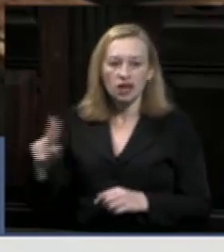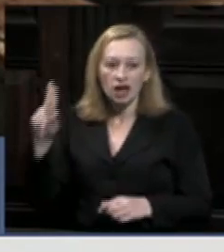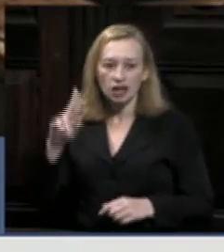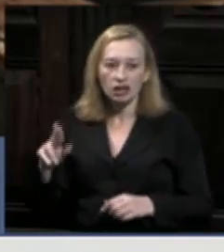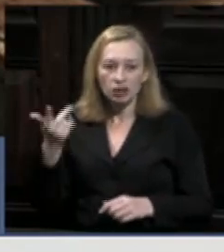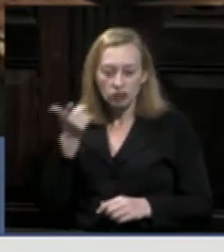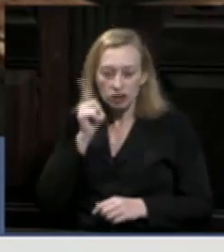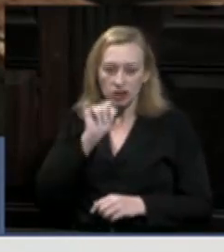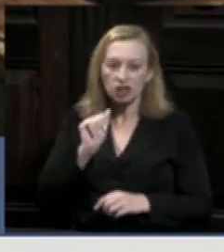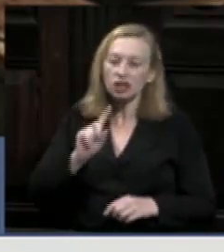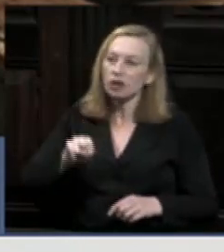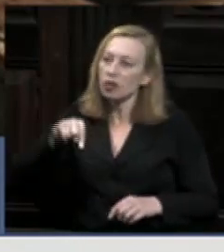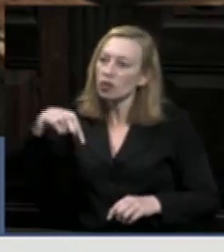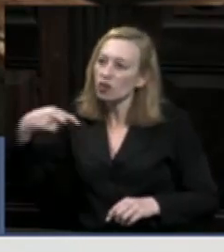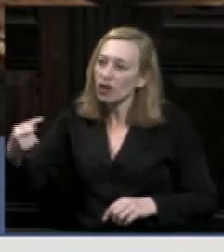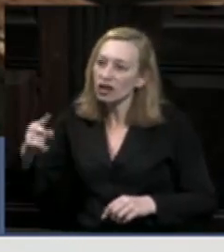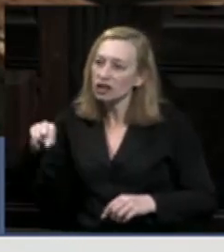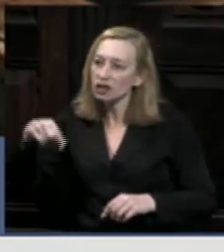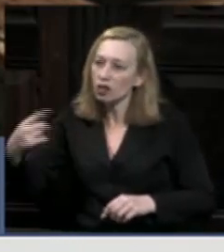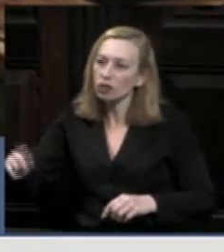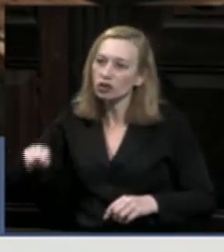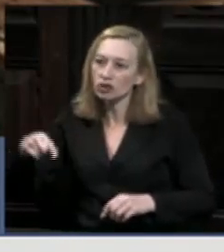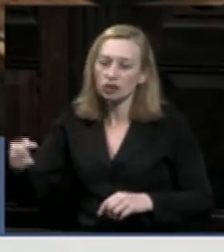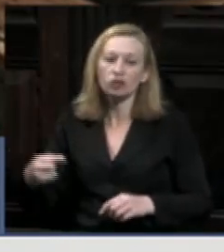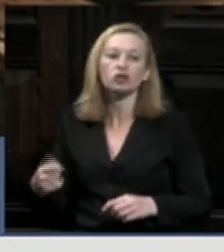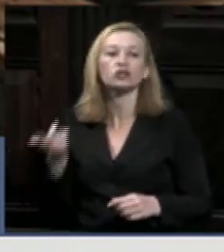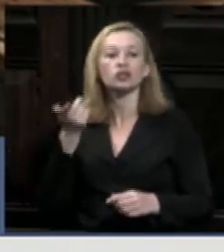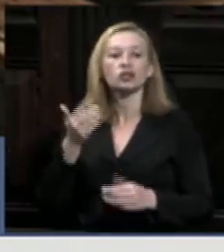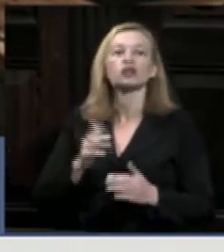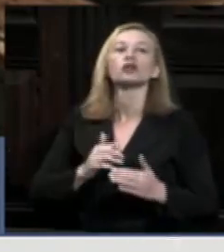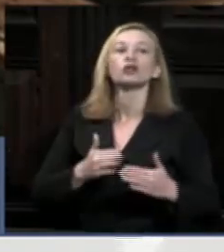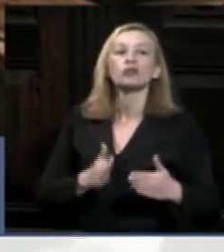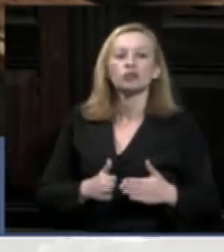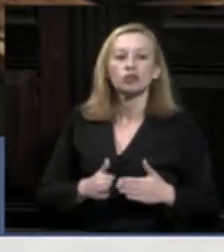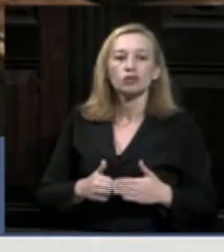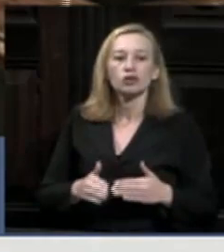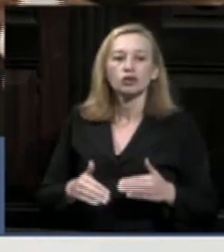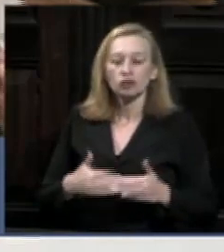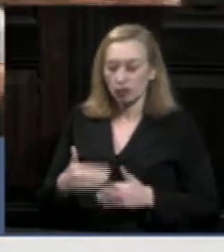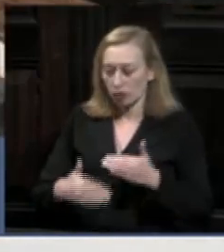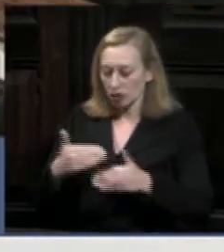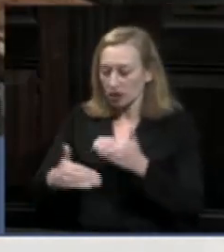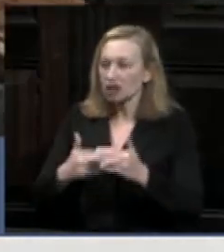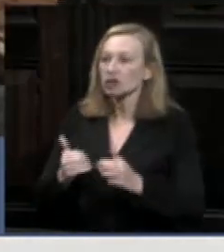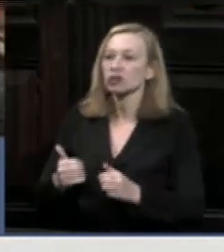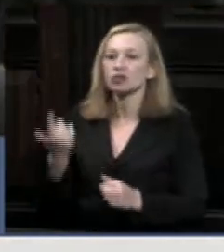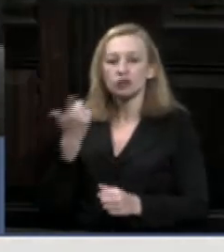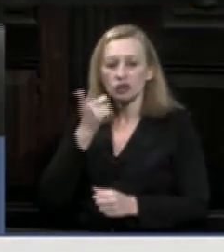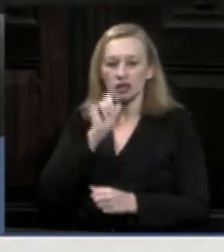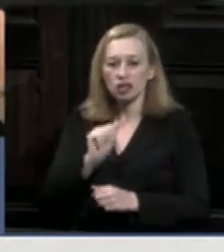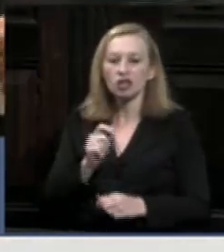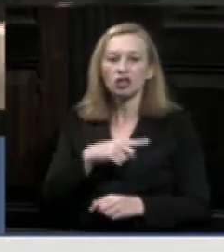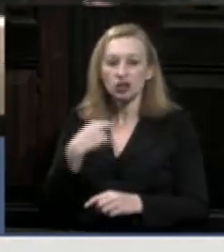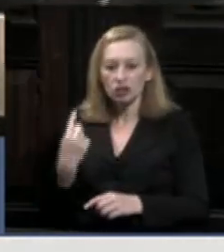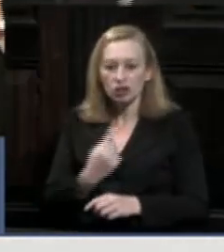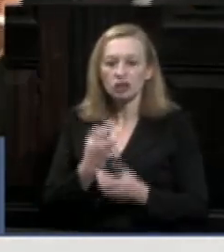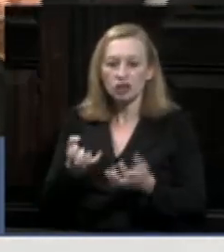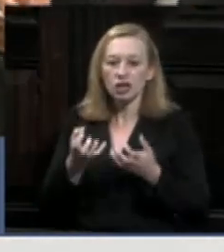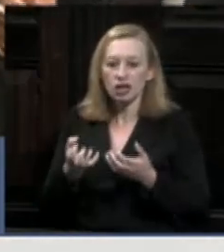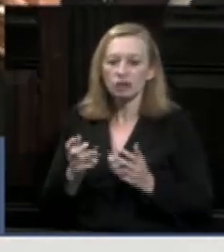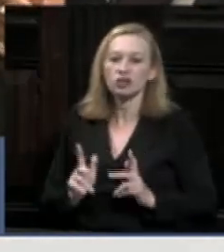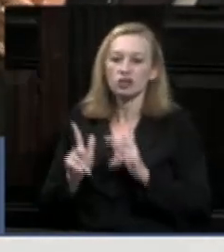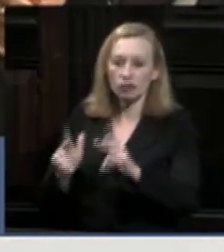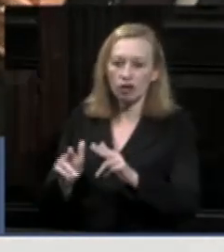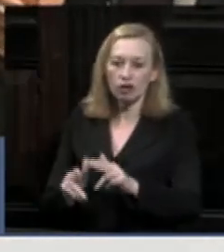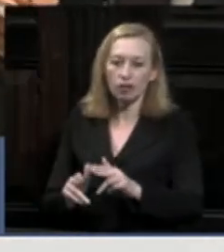disso muitas outras começaram a passar pelo mesmo processo ea gente quer que seja assim ainda mais é decidido